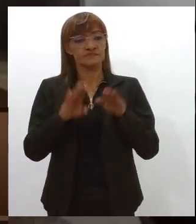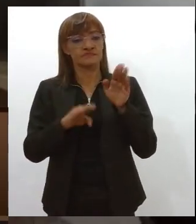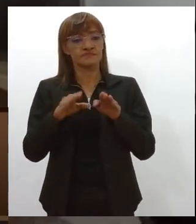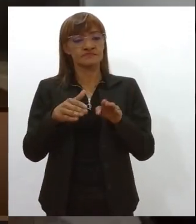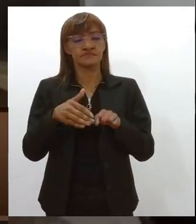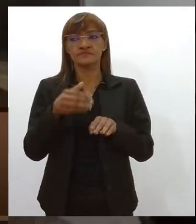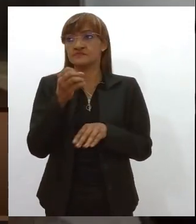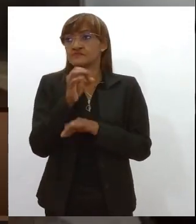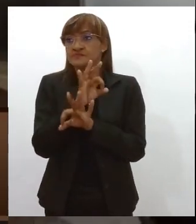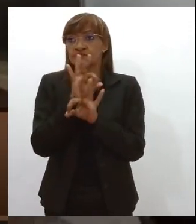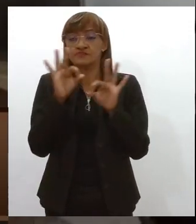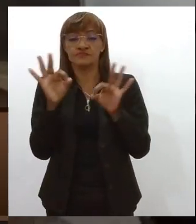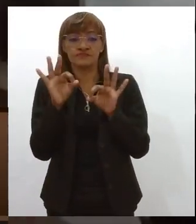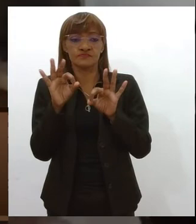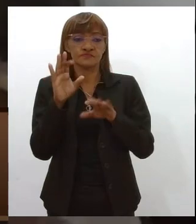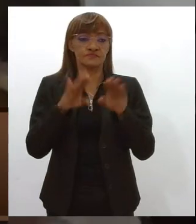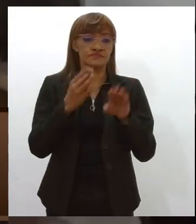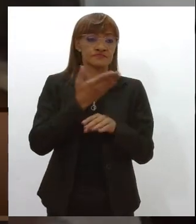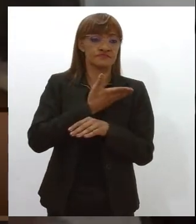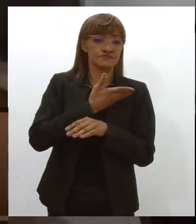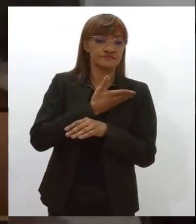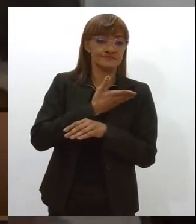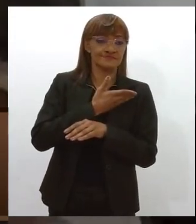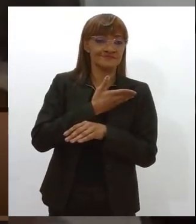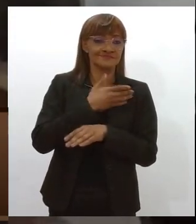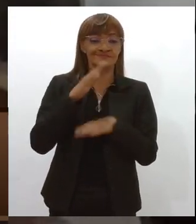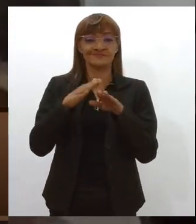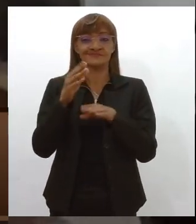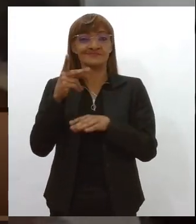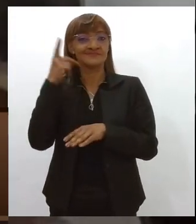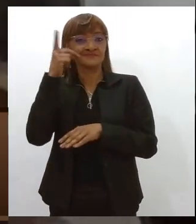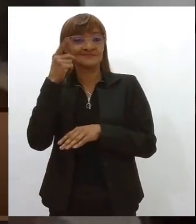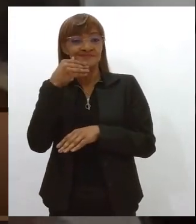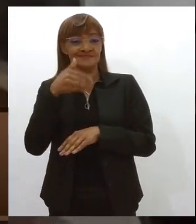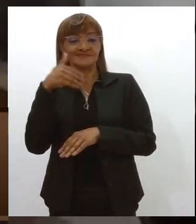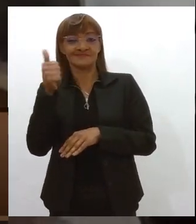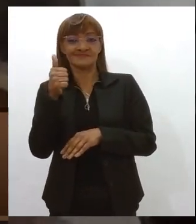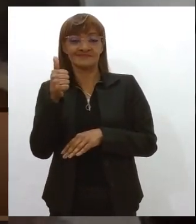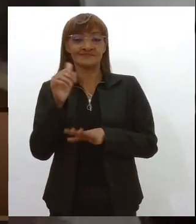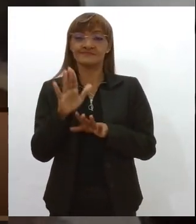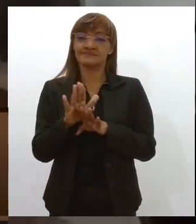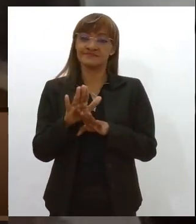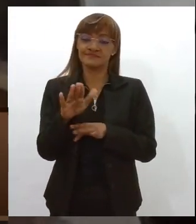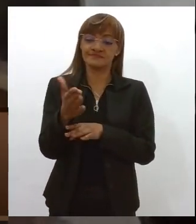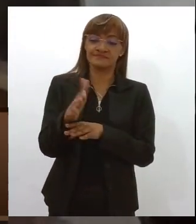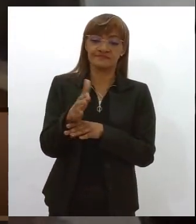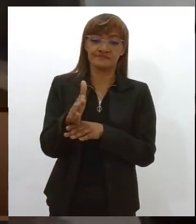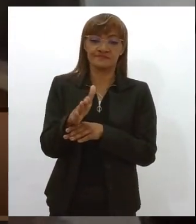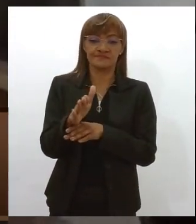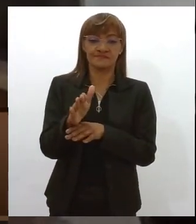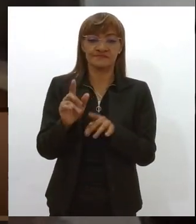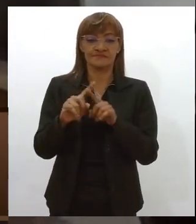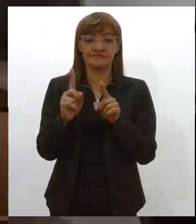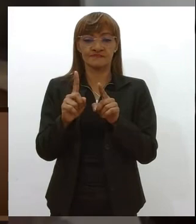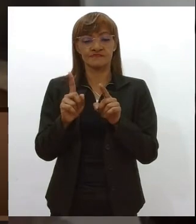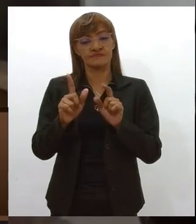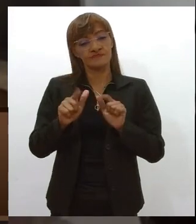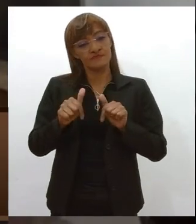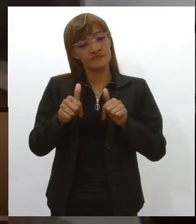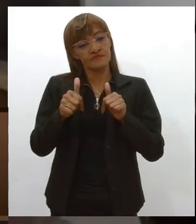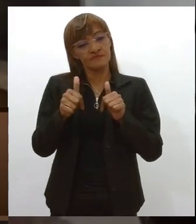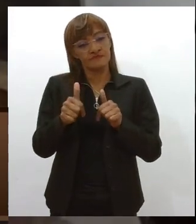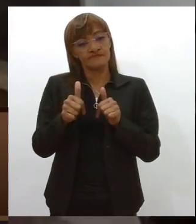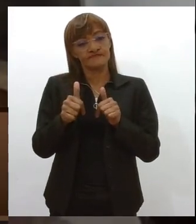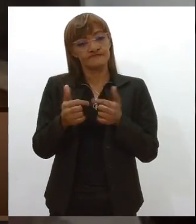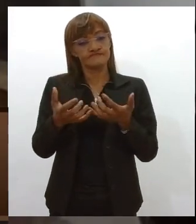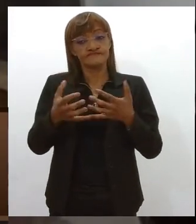ter dias que eu vou ser melhor amiga, vai ter dias que eu vou ser melhor deputada, vai ter dias que você vai ser mais ou menos, mas eu venho procurando não me culpar. Eu